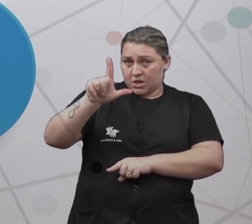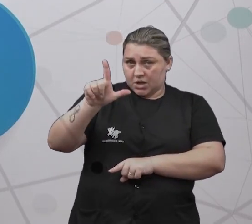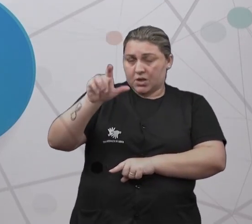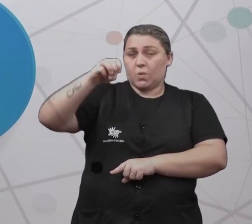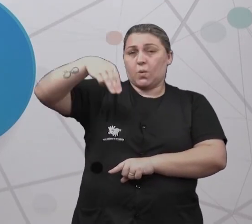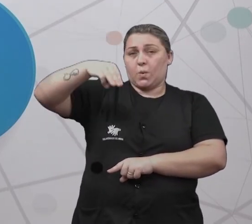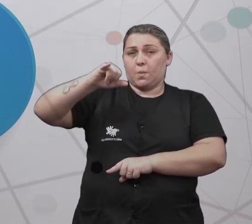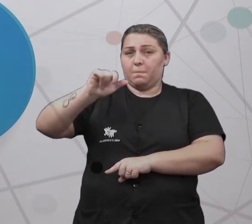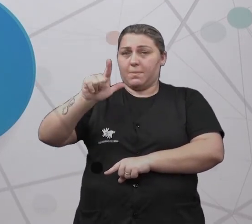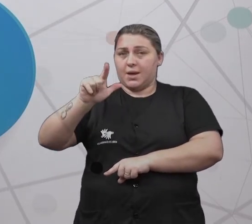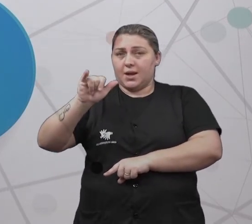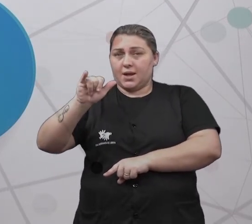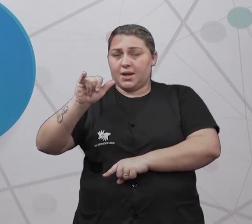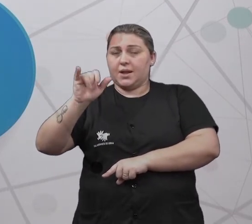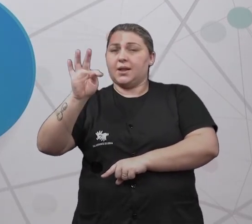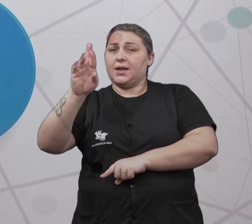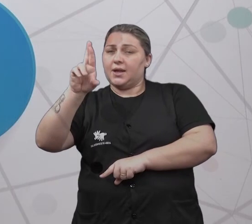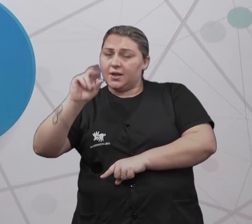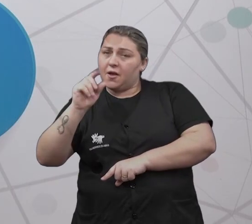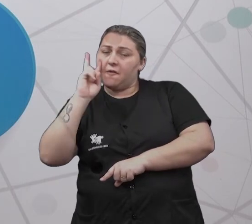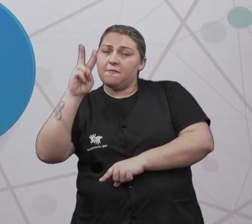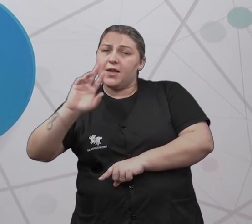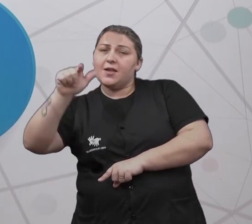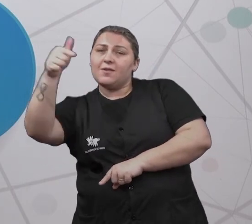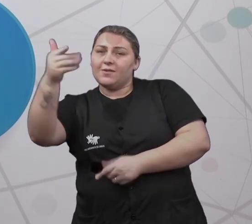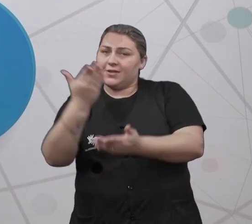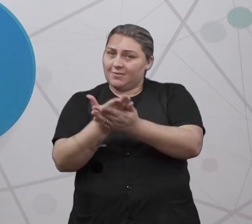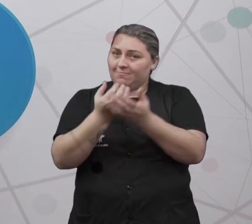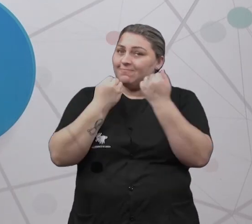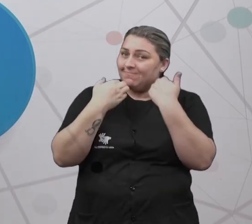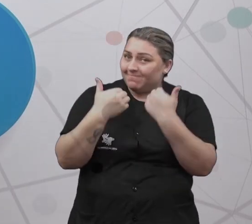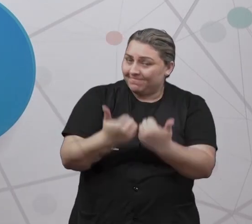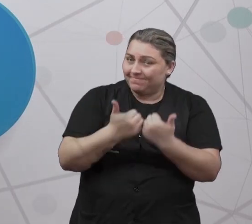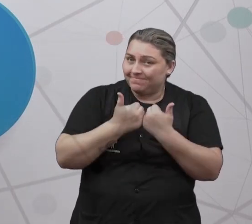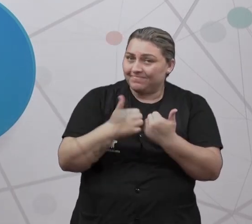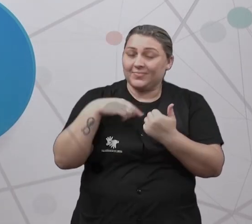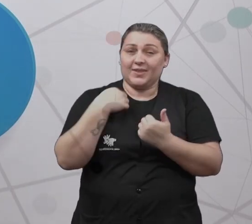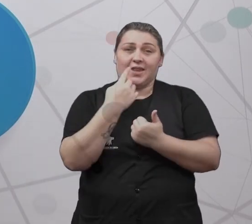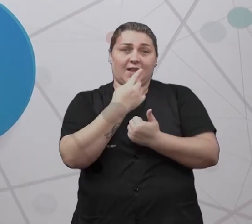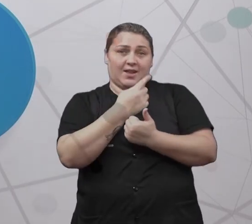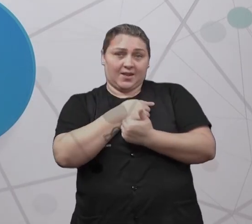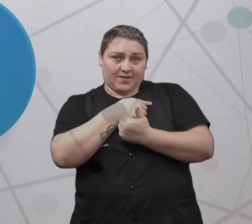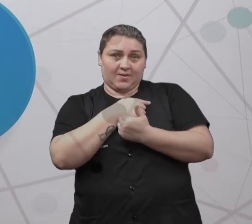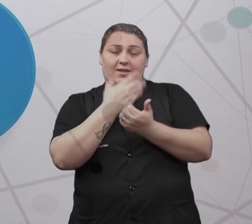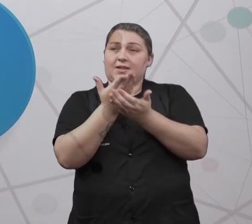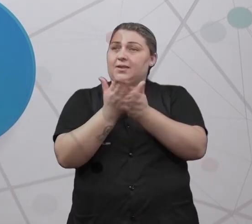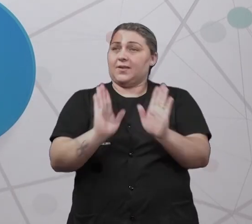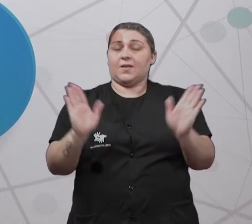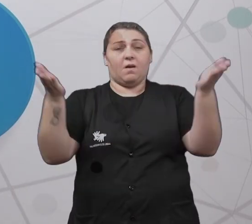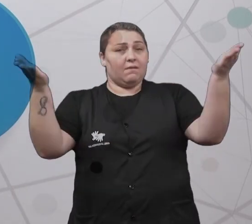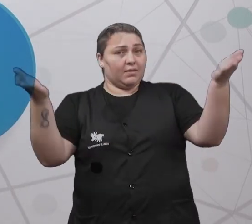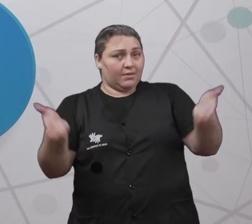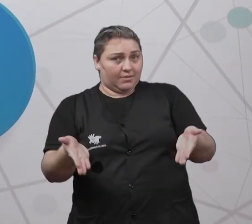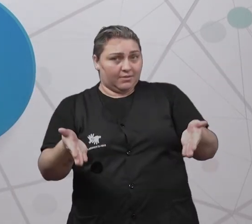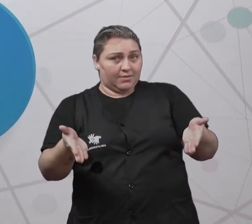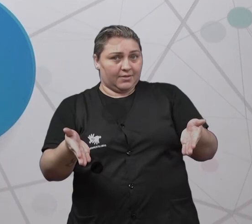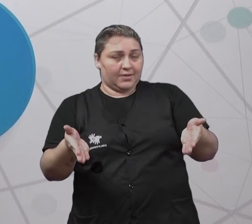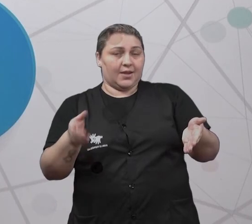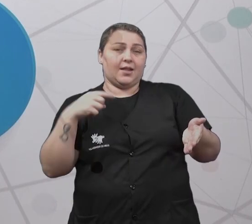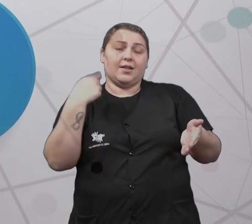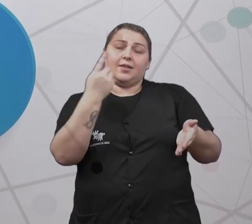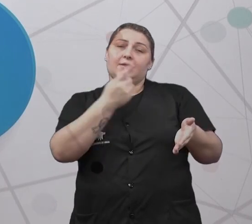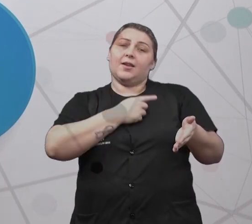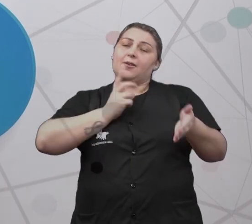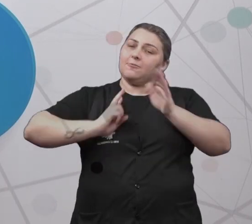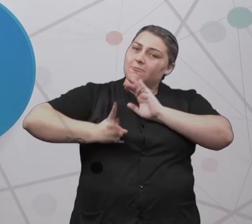o mililitro, que vocês vão ver isso em uma outra aula, tudo bem? E nós vamos estar encerrando por aqui. E nós